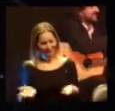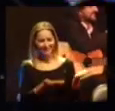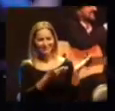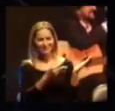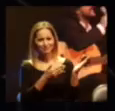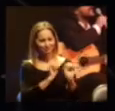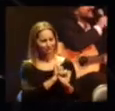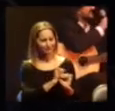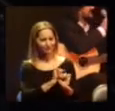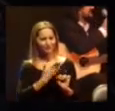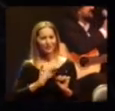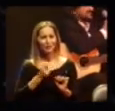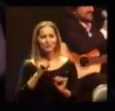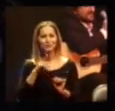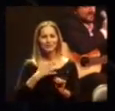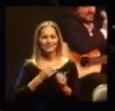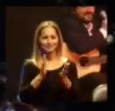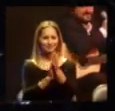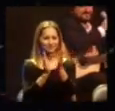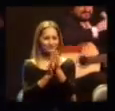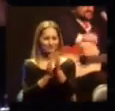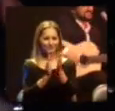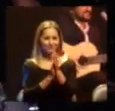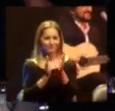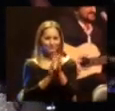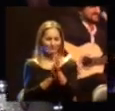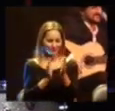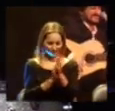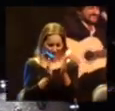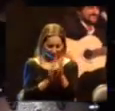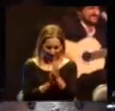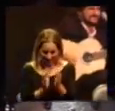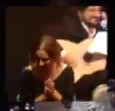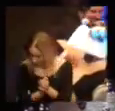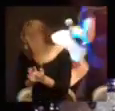Obrigada. Todo vosso. Os de Olinda! Obrigada.